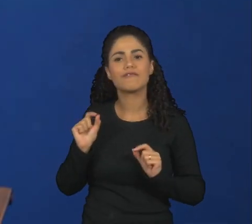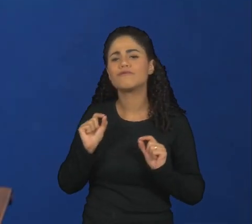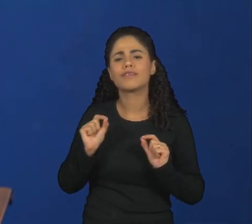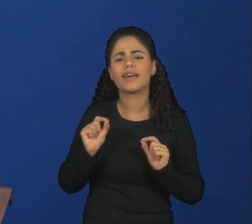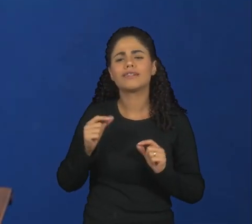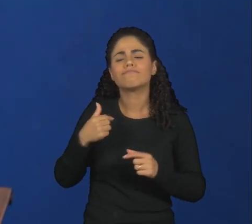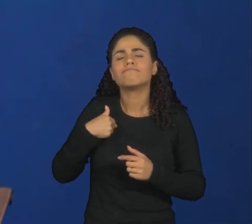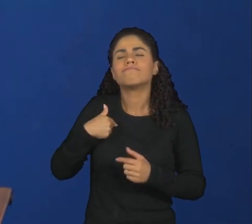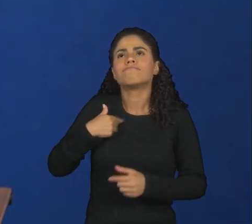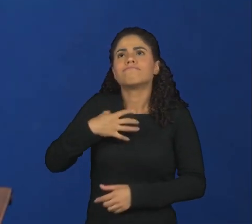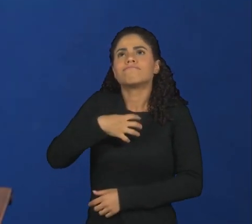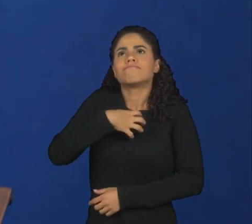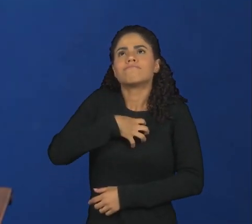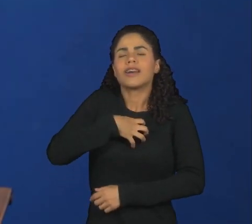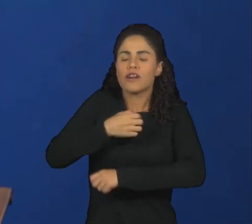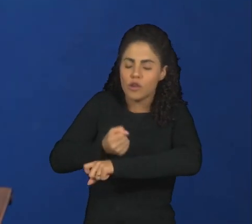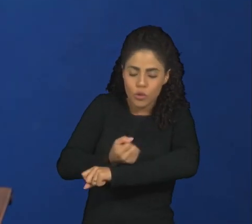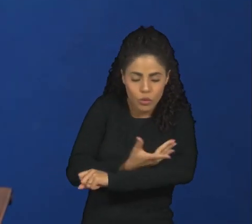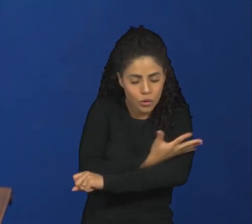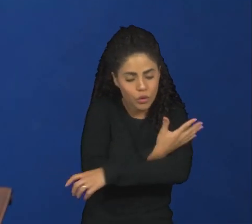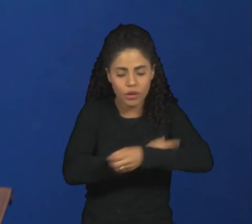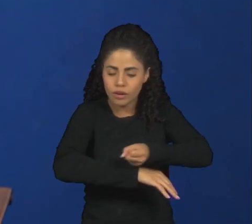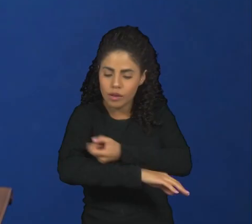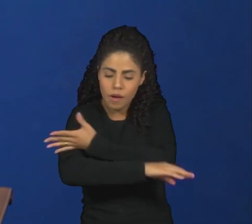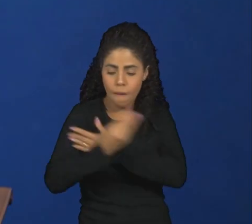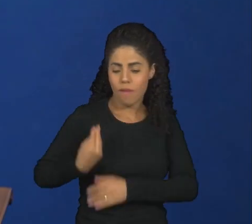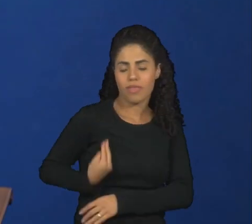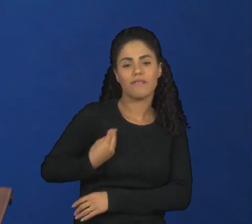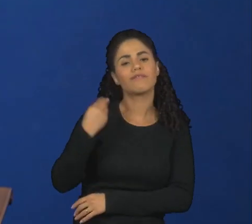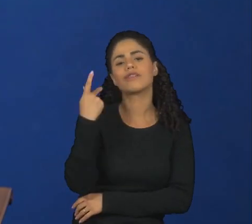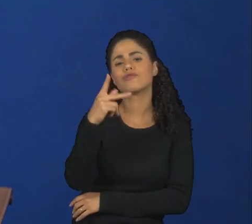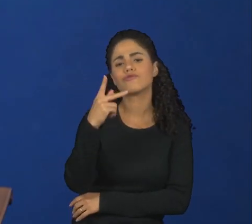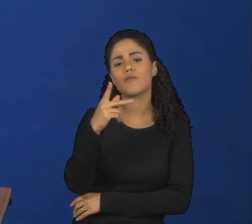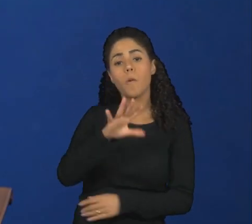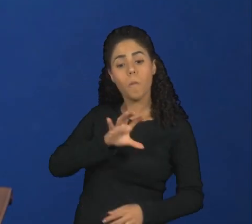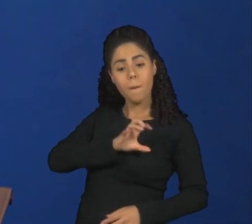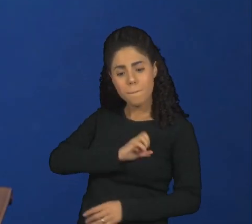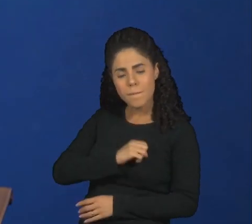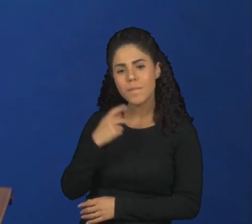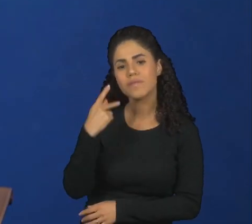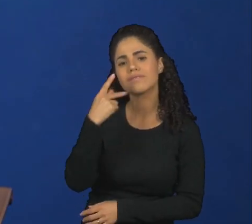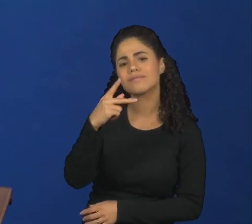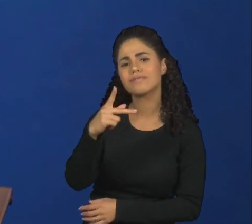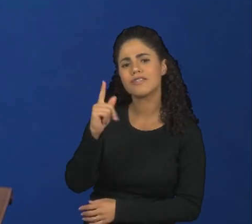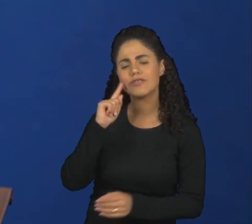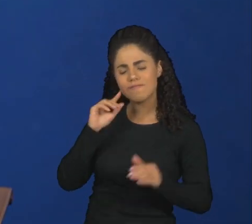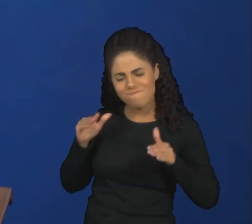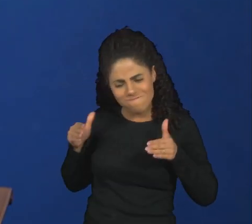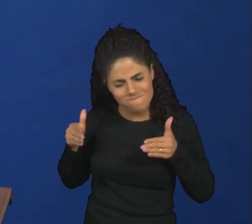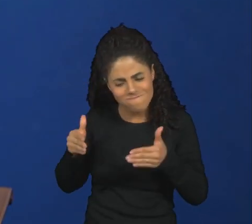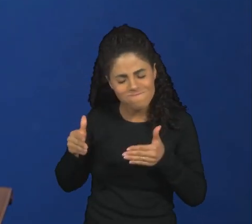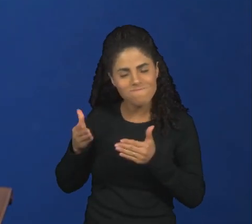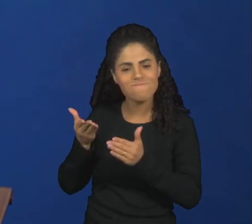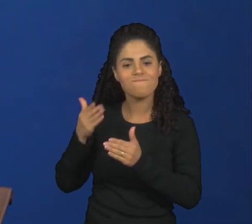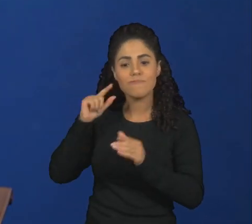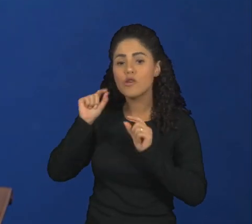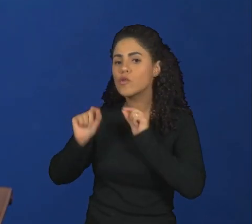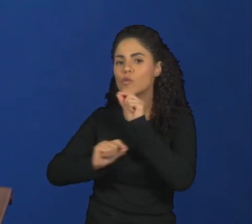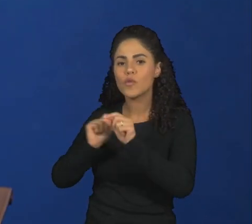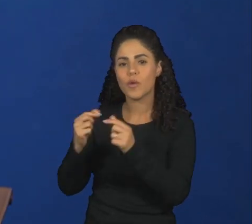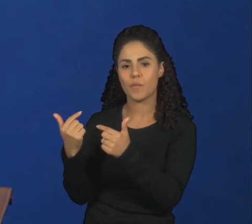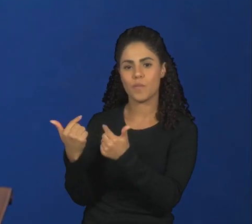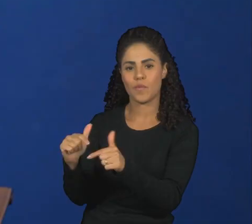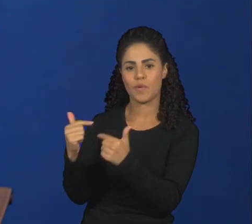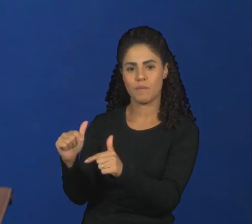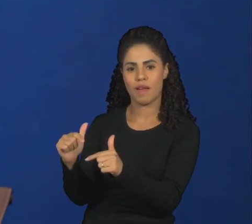o que mais me emociona no teu caminho é o seu amor e a sua devoção ao nosso